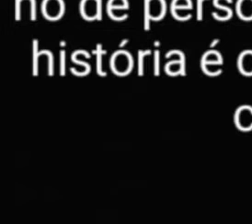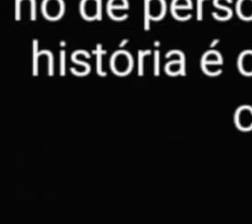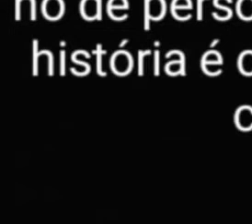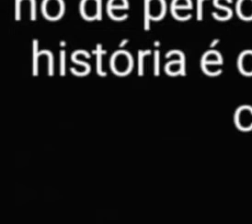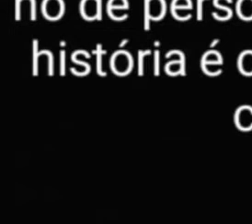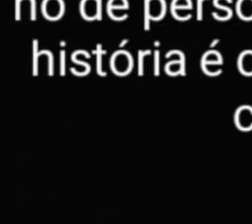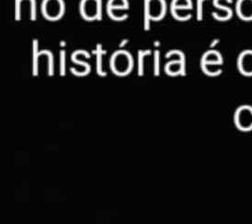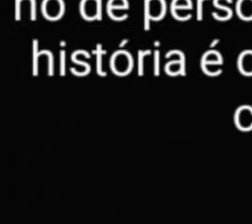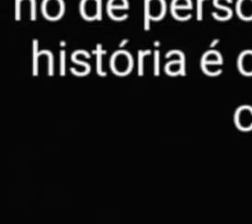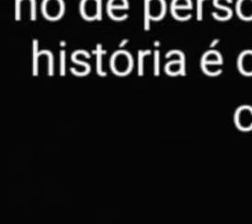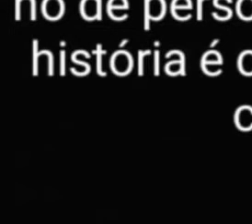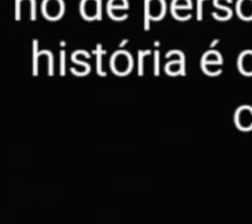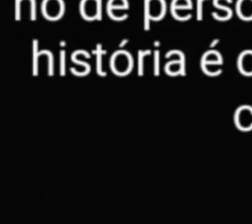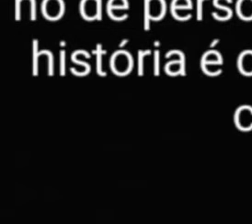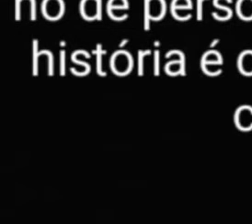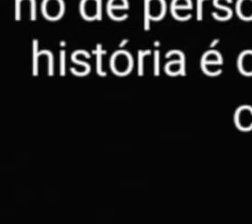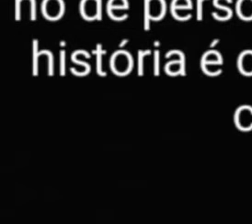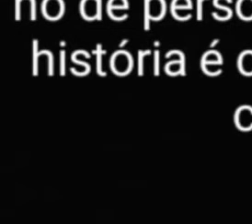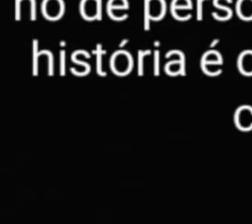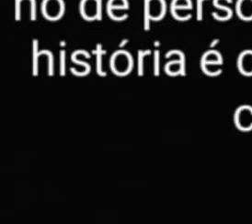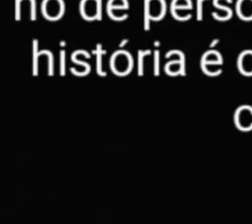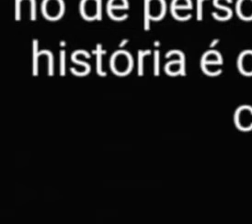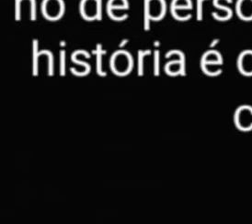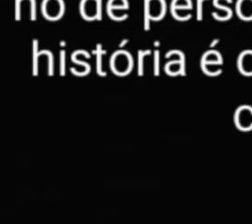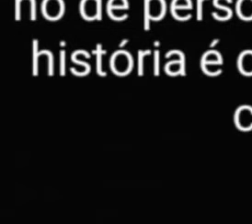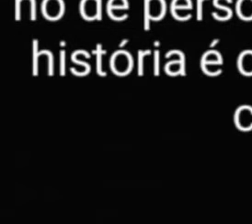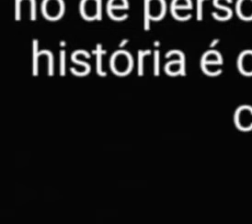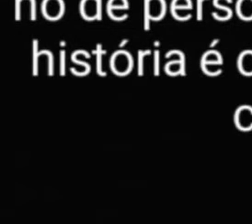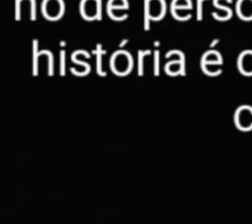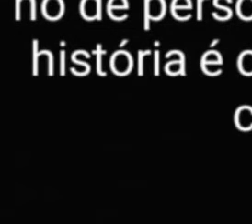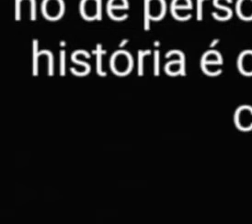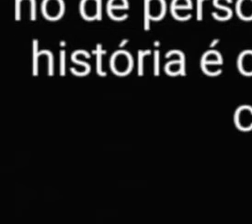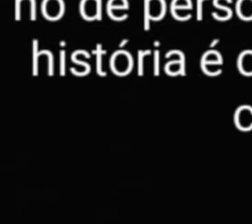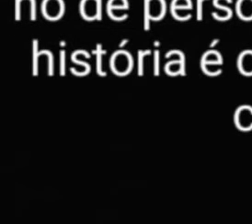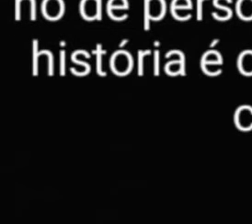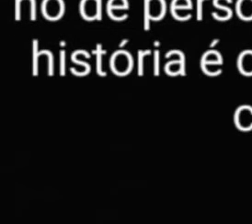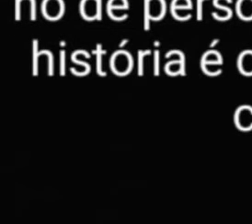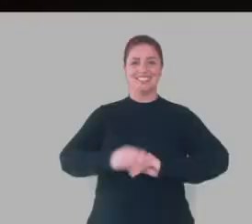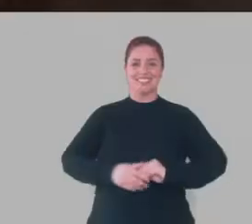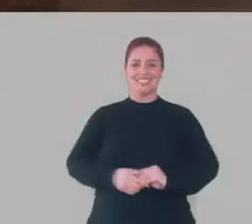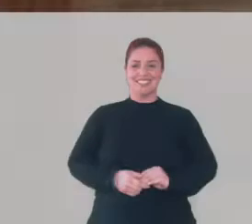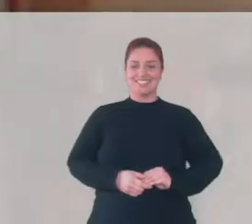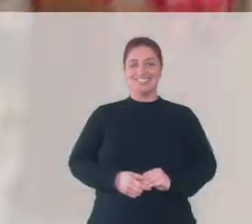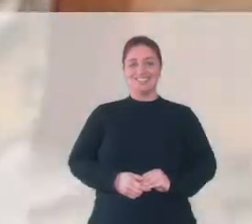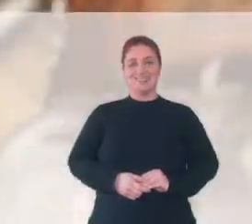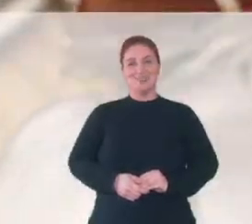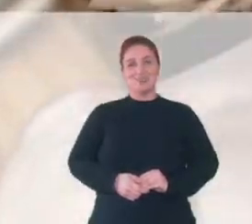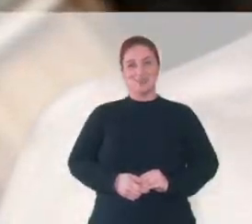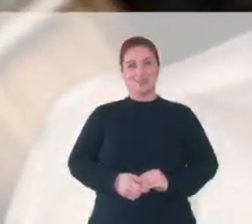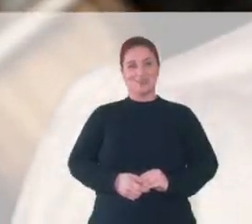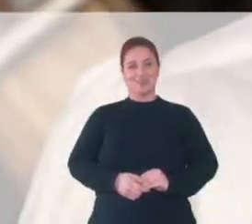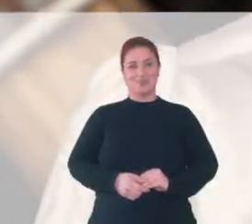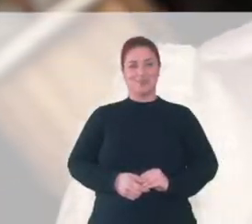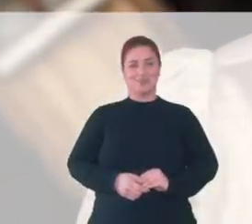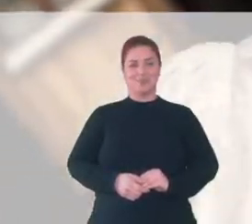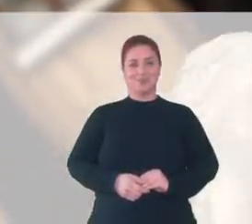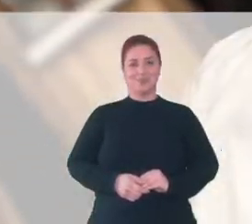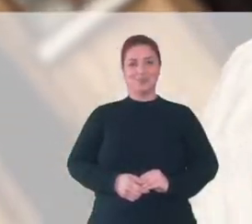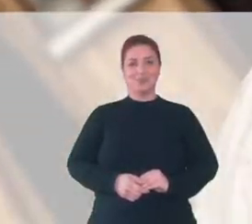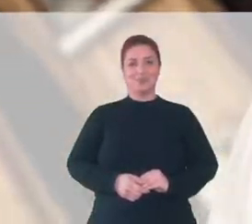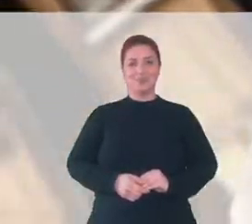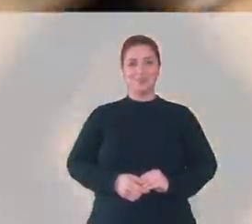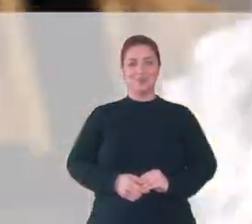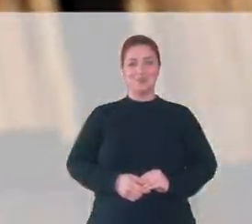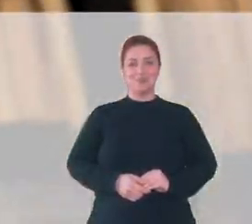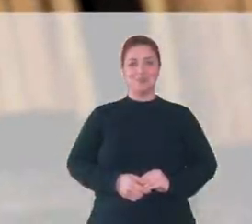convidado, Maurício de Barros. Descrições iniciais por Agatha Castro. Um livro aberto e a representação de um jardim